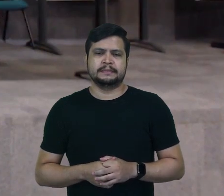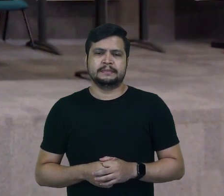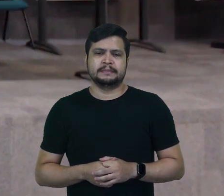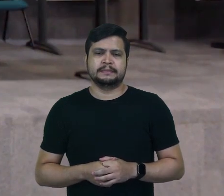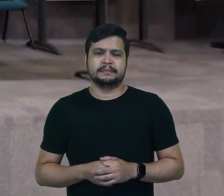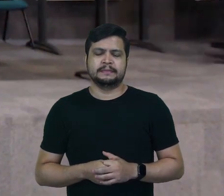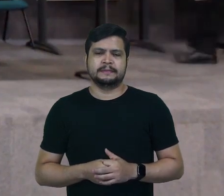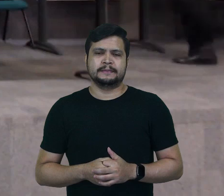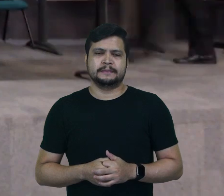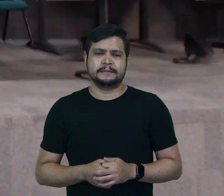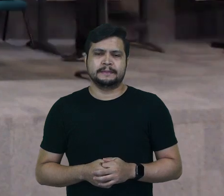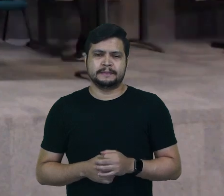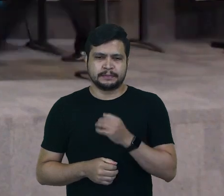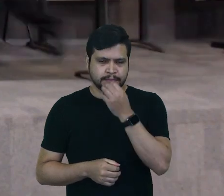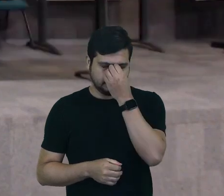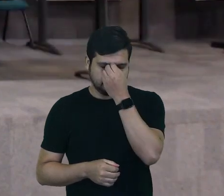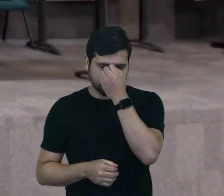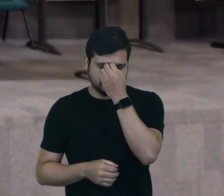Pronto, deixa eu passar o microfone.